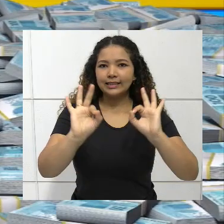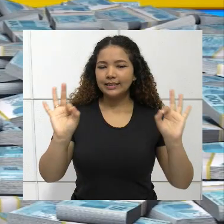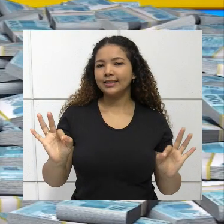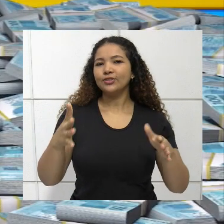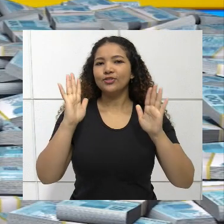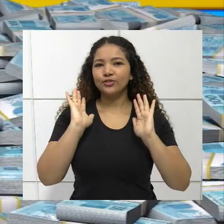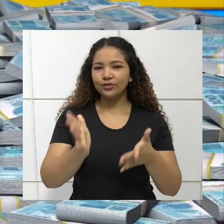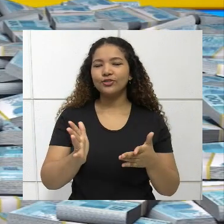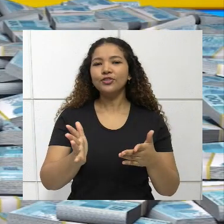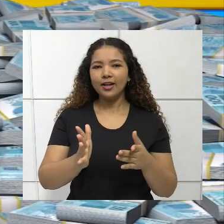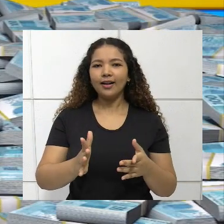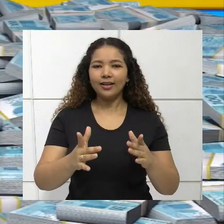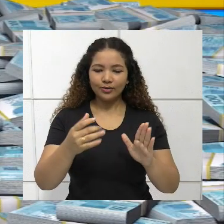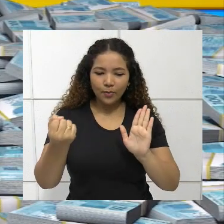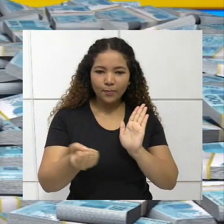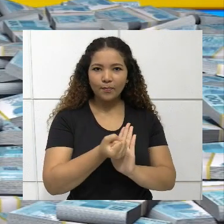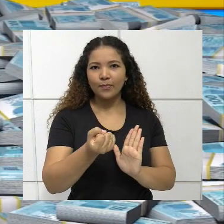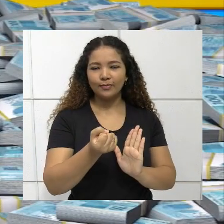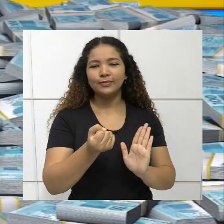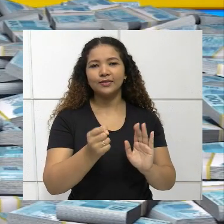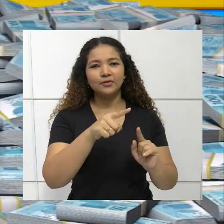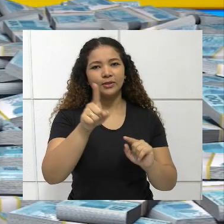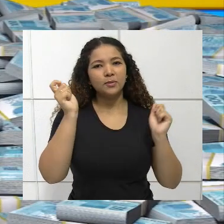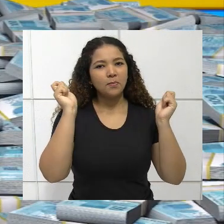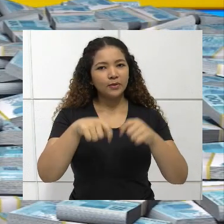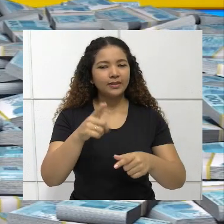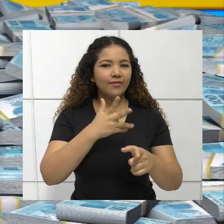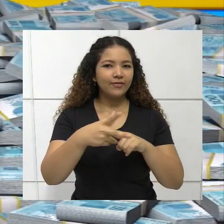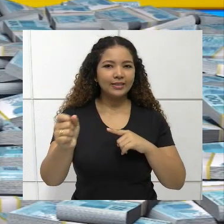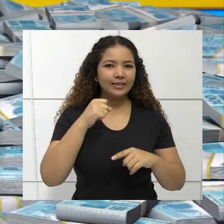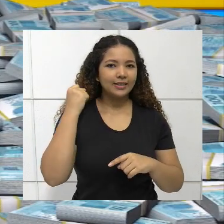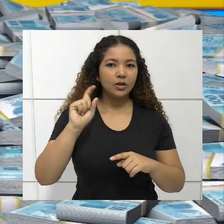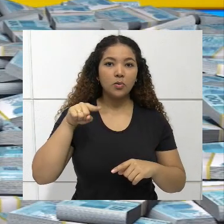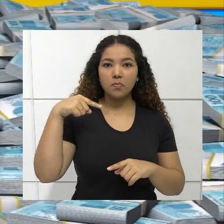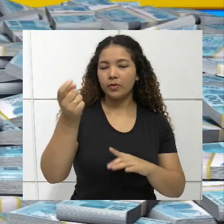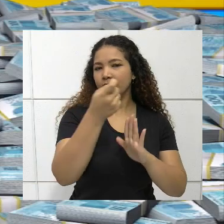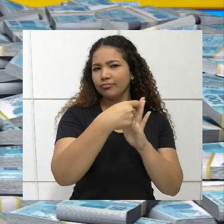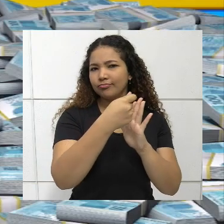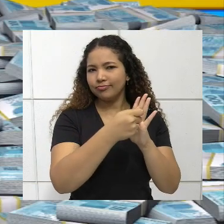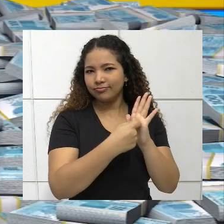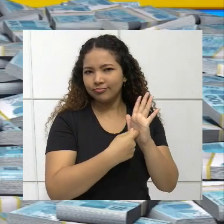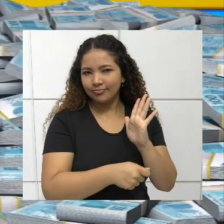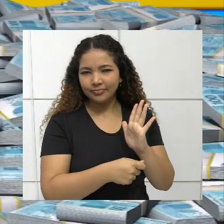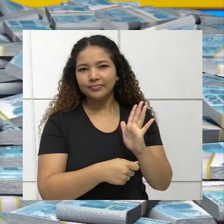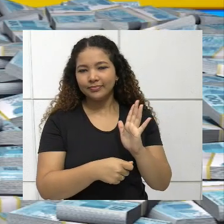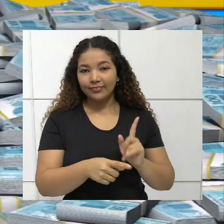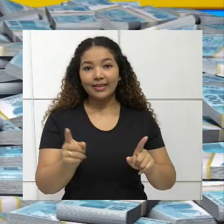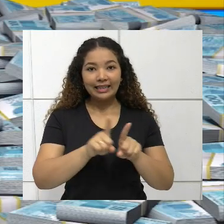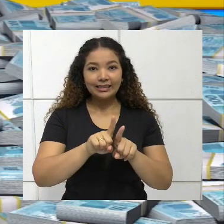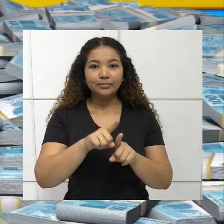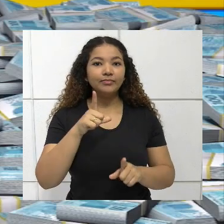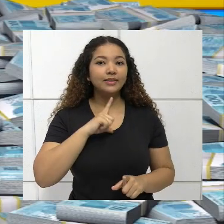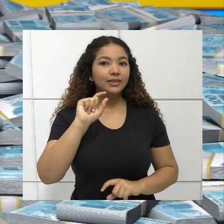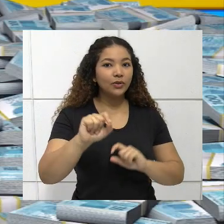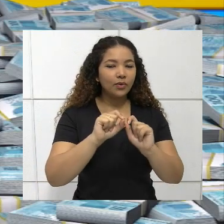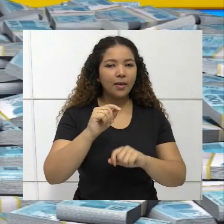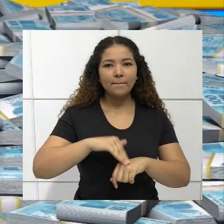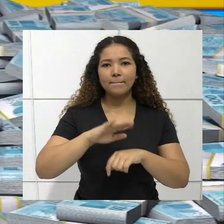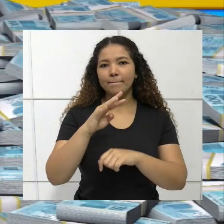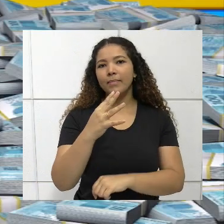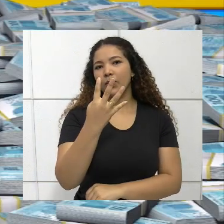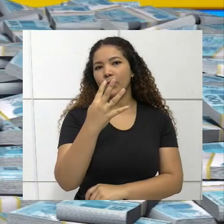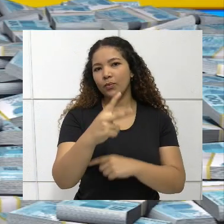já emplacada você pode ganhar na próxima extração do mega show de prêmios. E tem mais 4